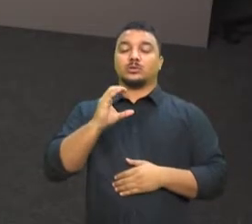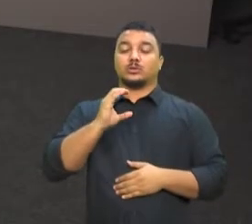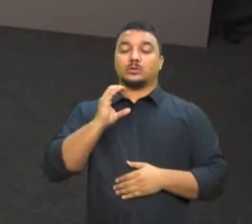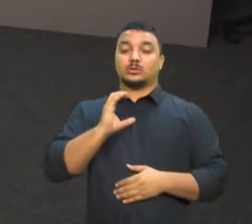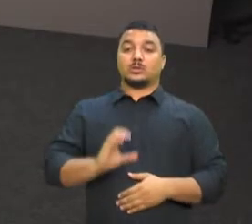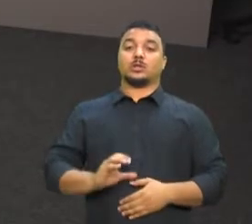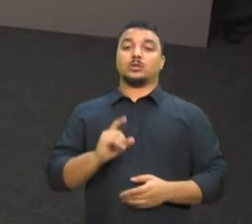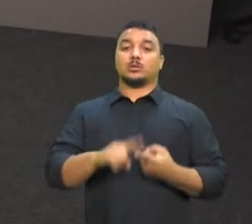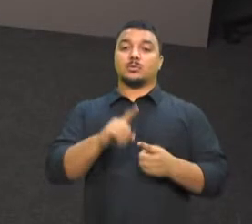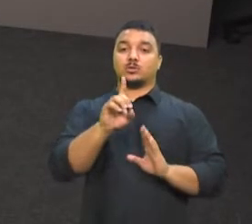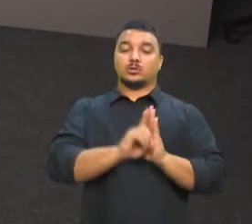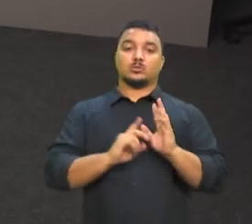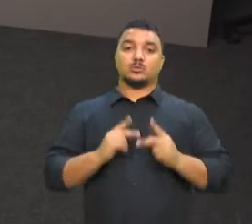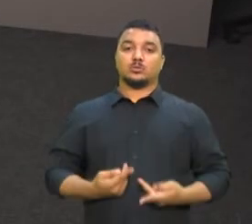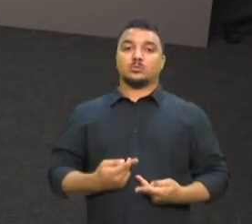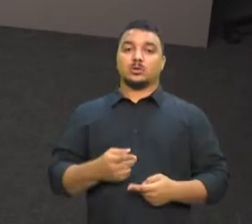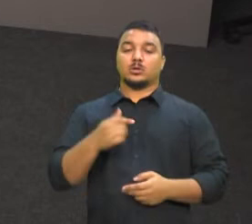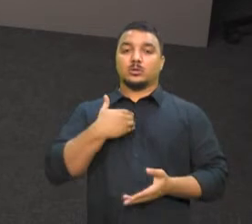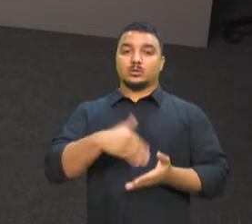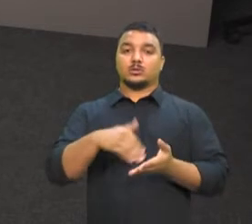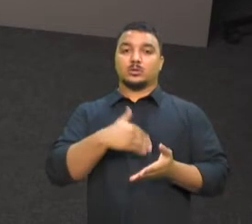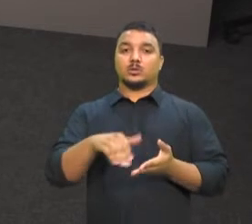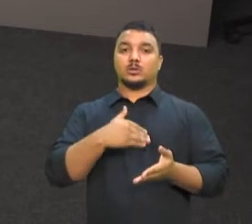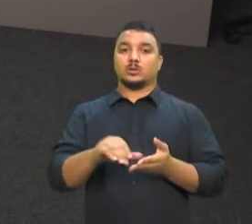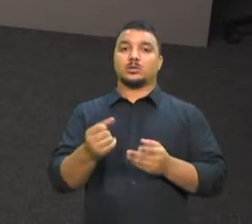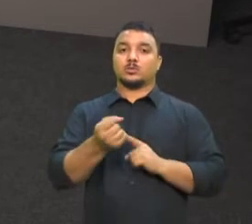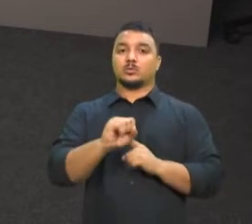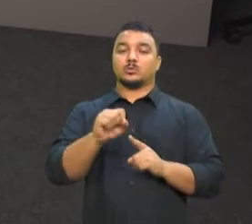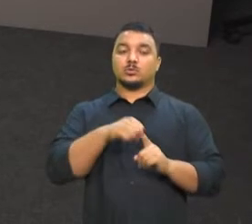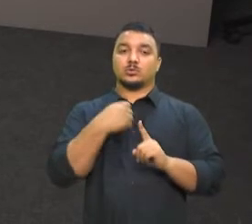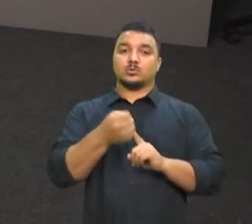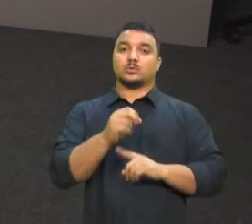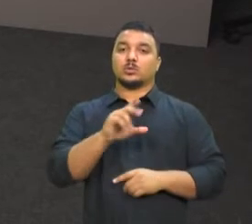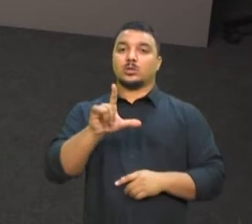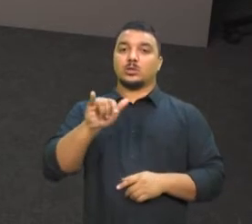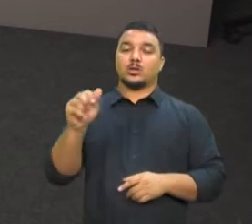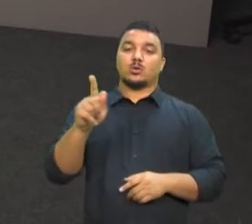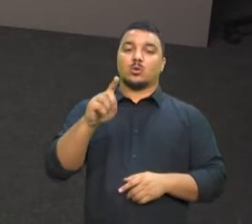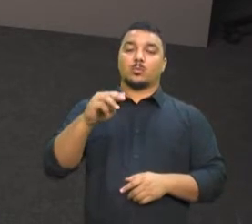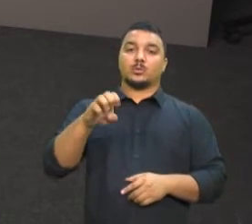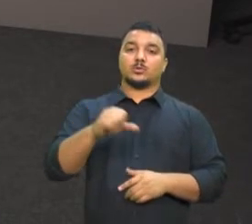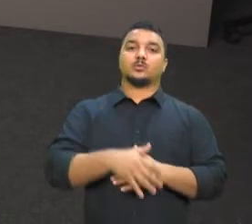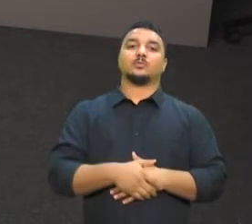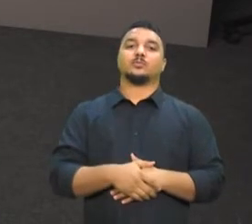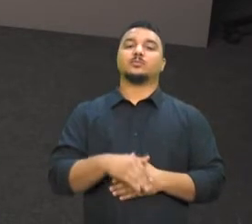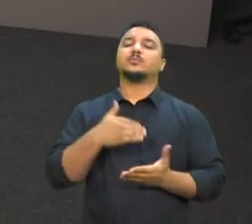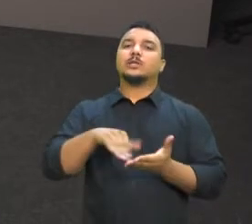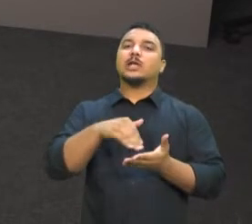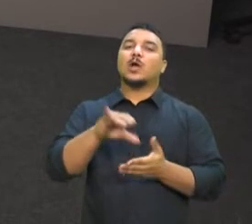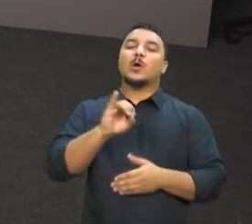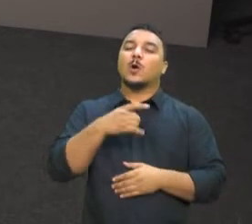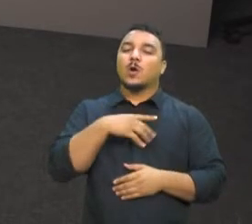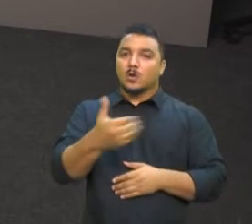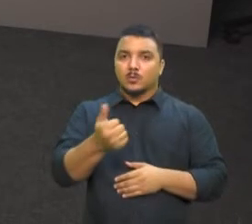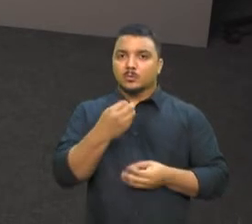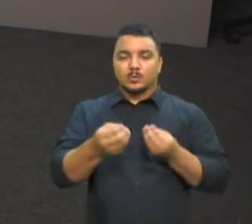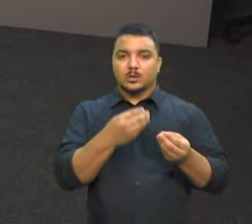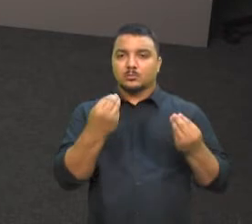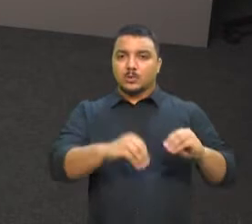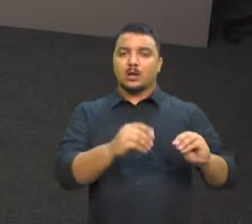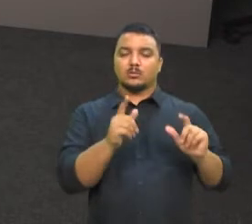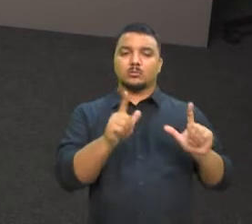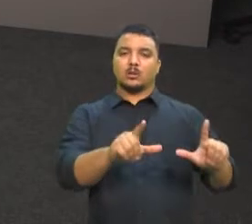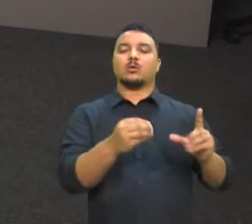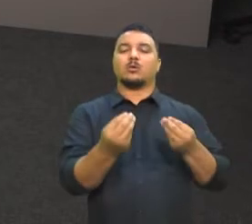Direitos Humanos da Secretaria de Proteção Social, Lia Gomes. Secretária, como é que está a programação para a instalação dessas placas?